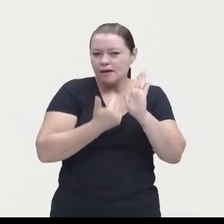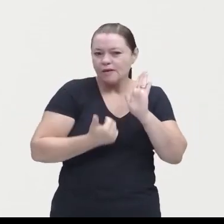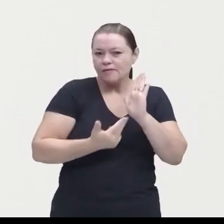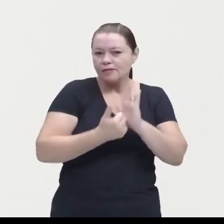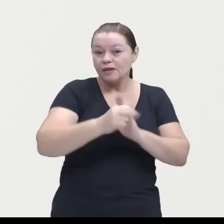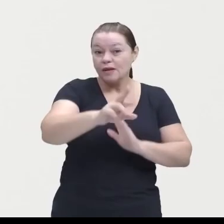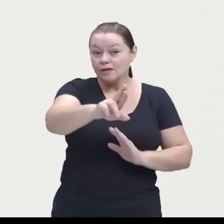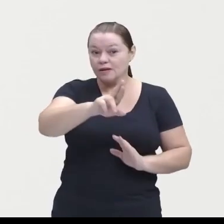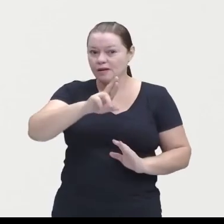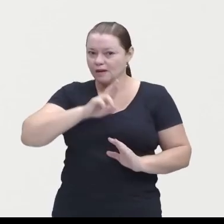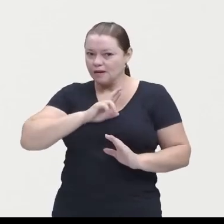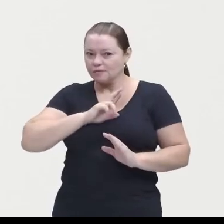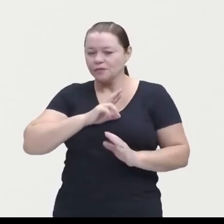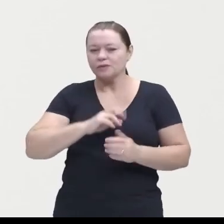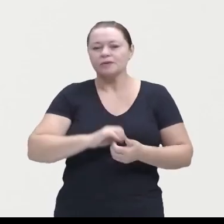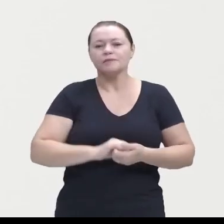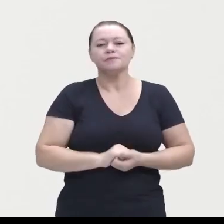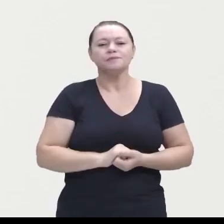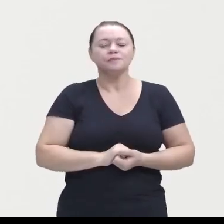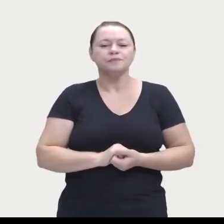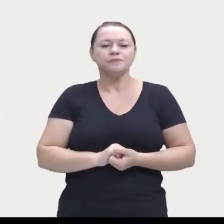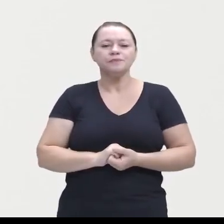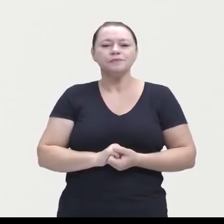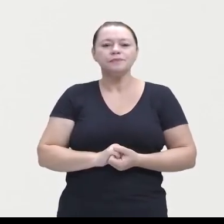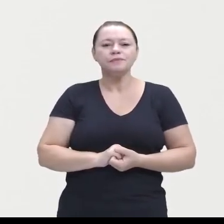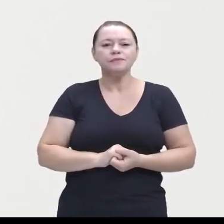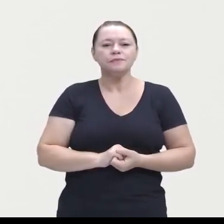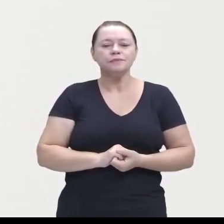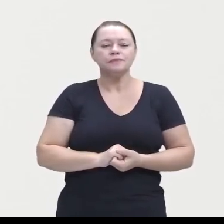responda abaixo.